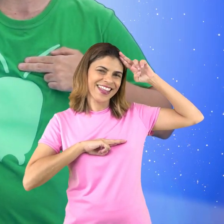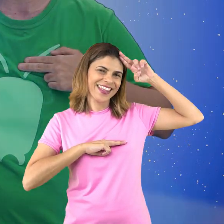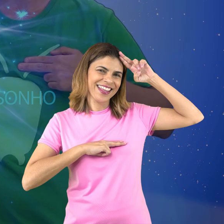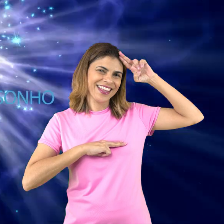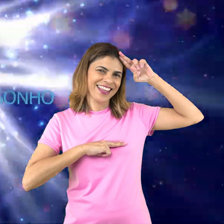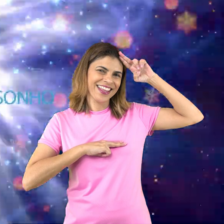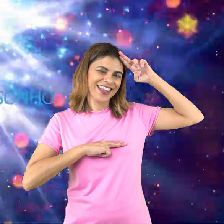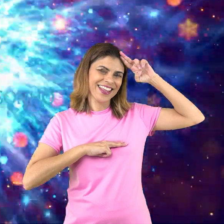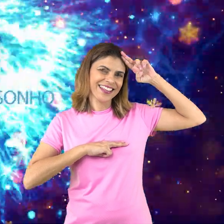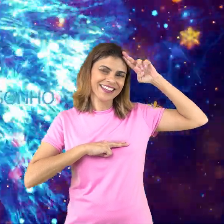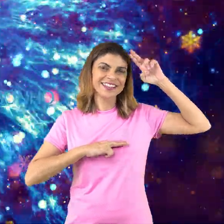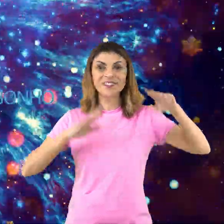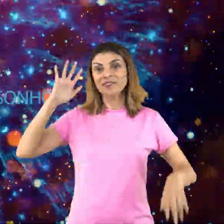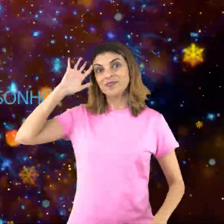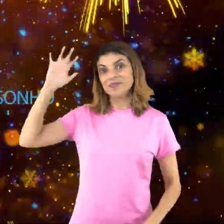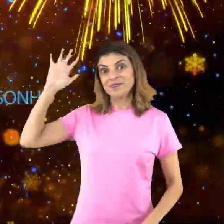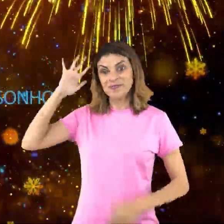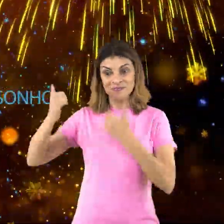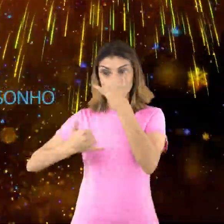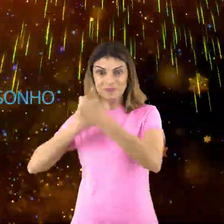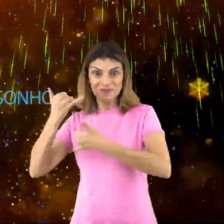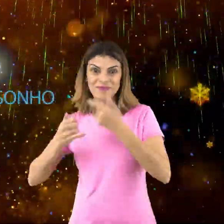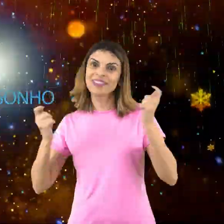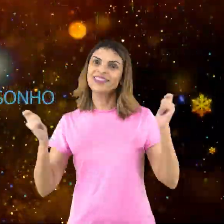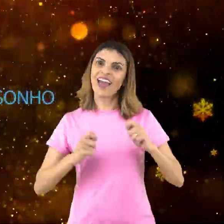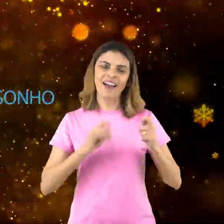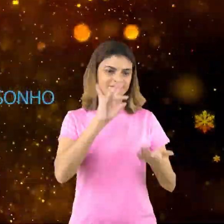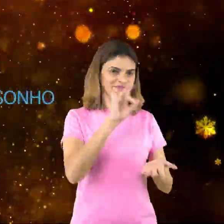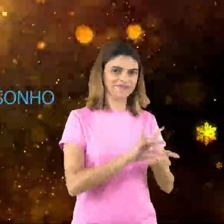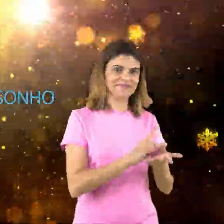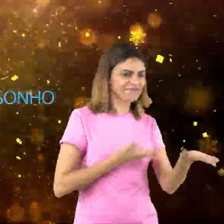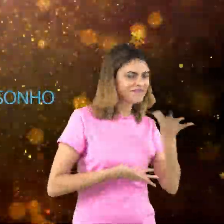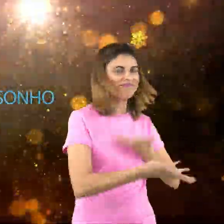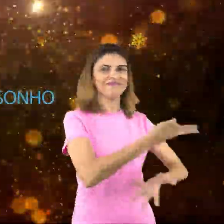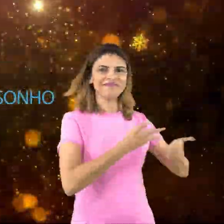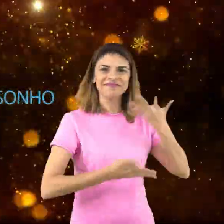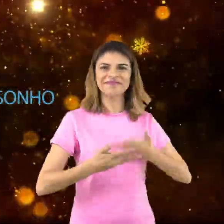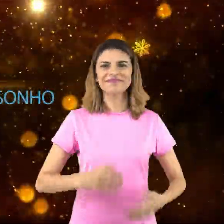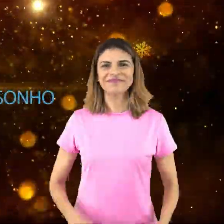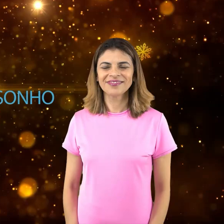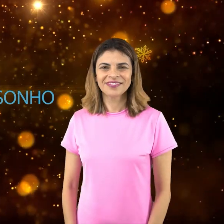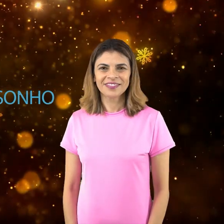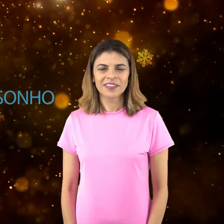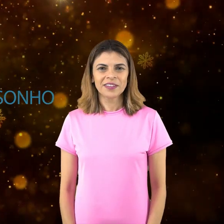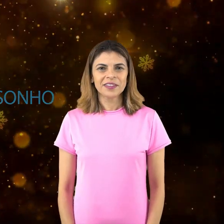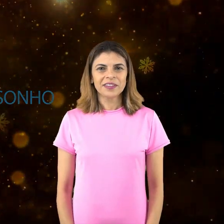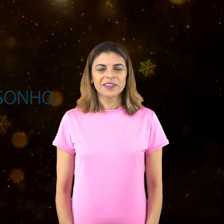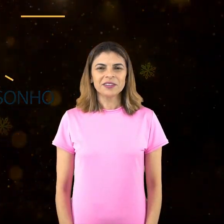Aqui, você pode viver o seu sonho.